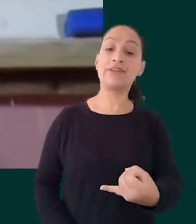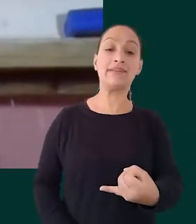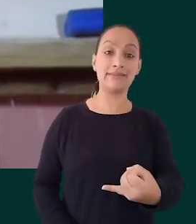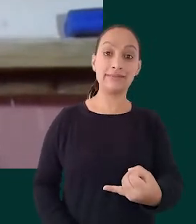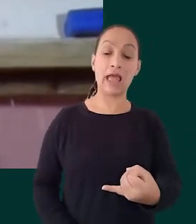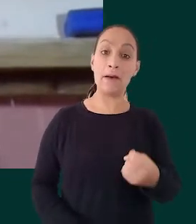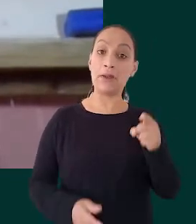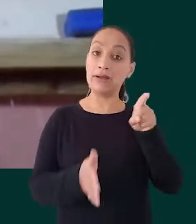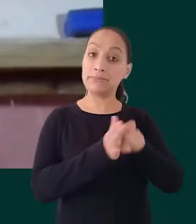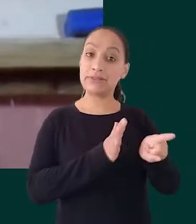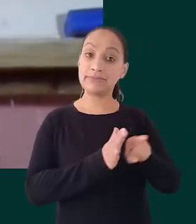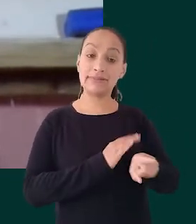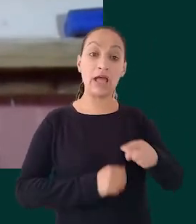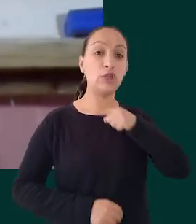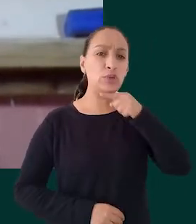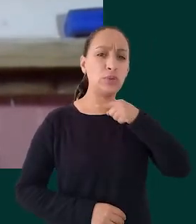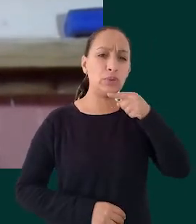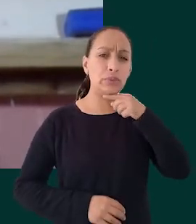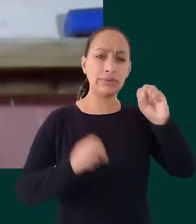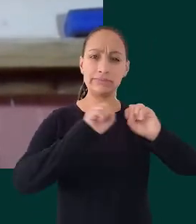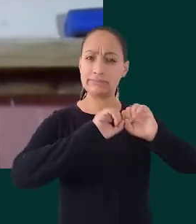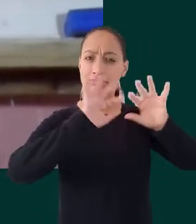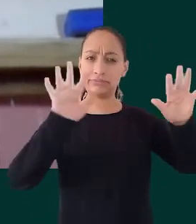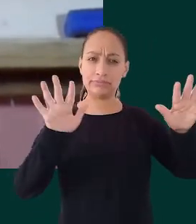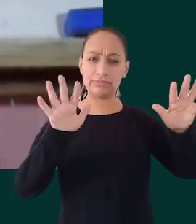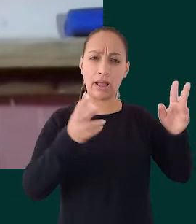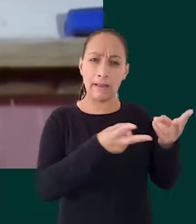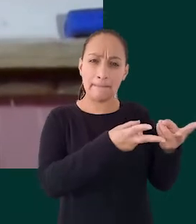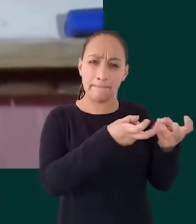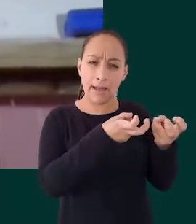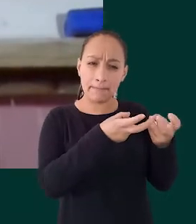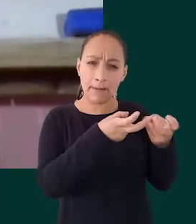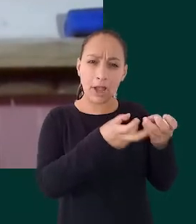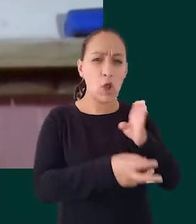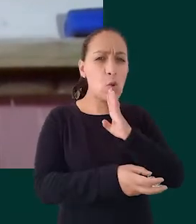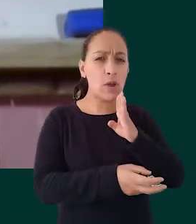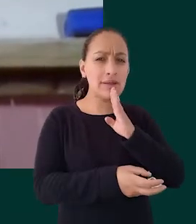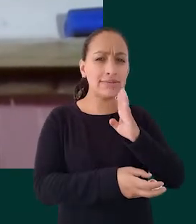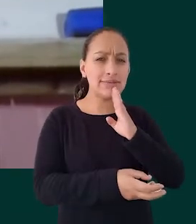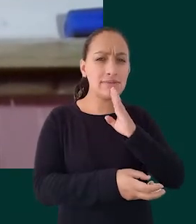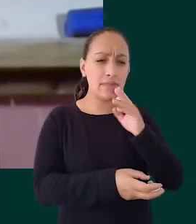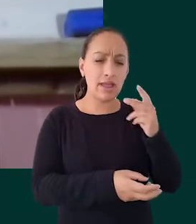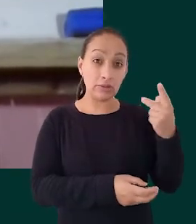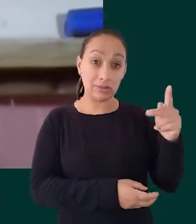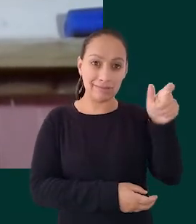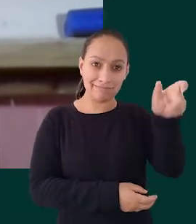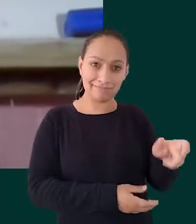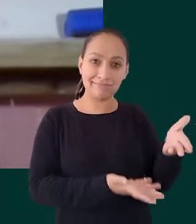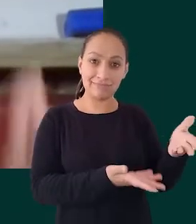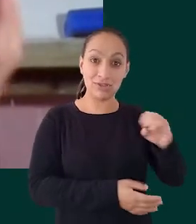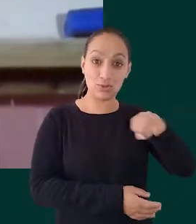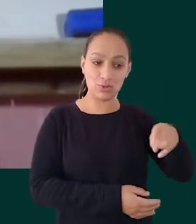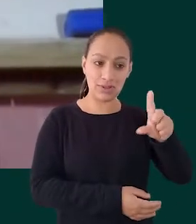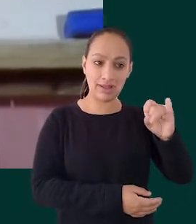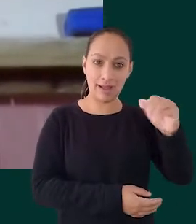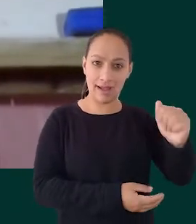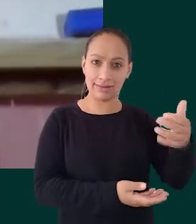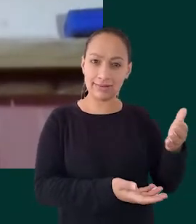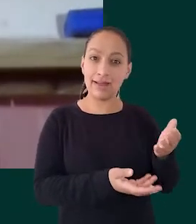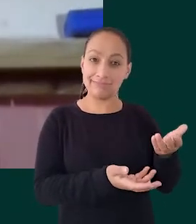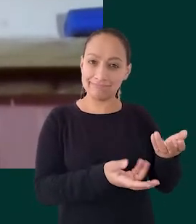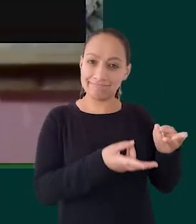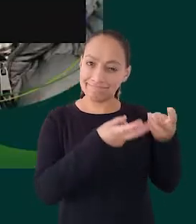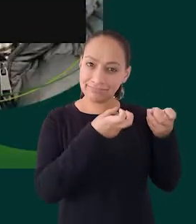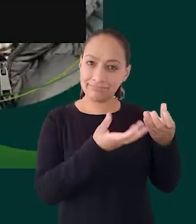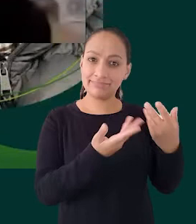nossas dúvidas e extrair todo o conhecimento que nós conseguirmos do nosso Juliano. Juliano, vem conversar com